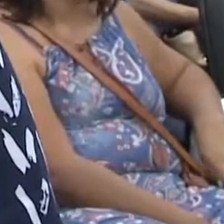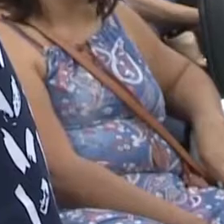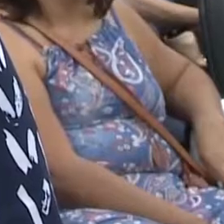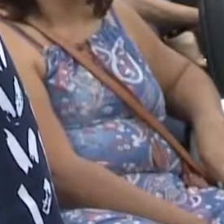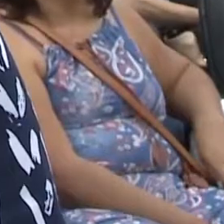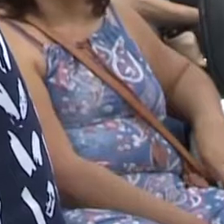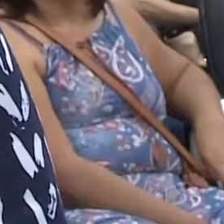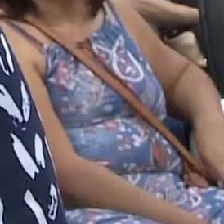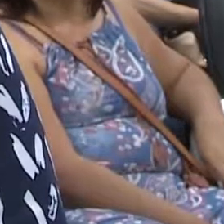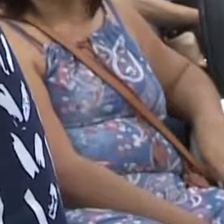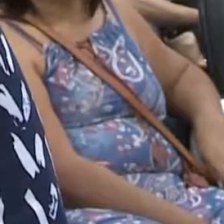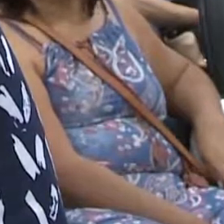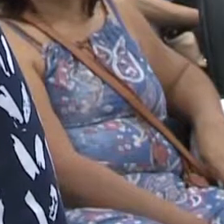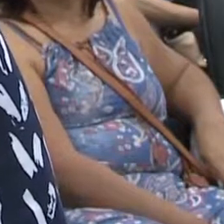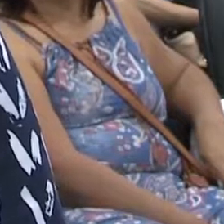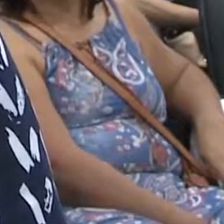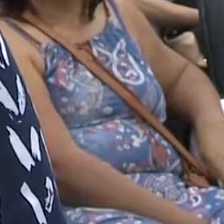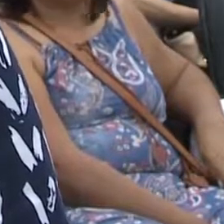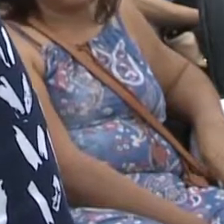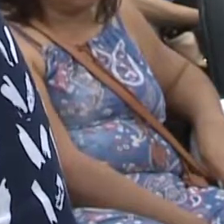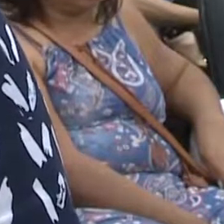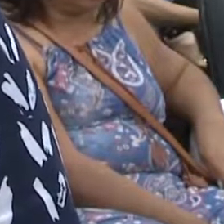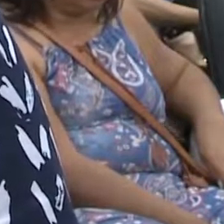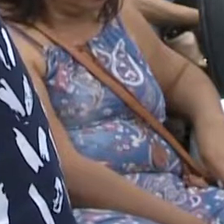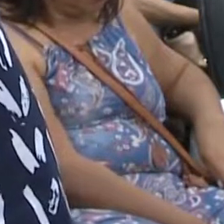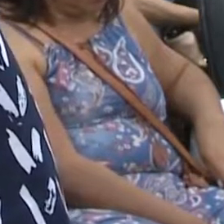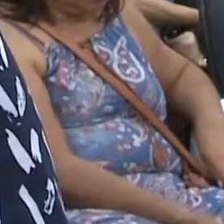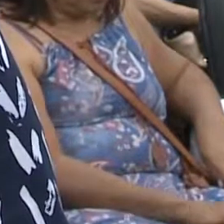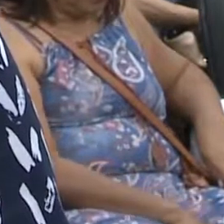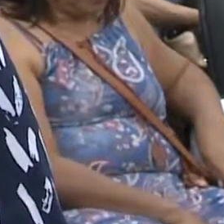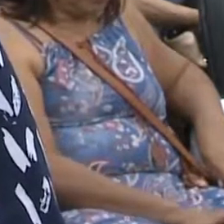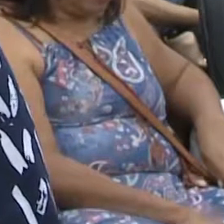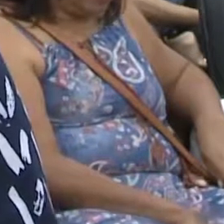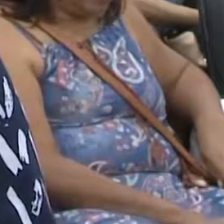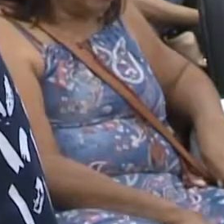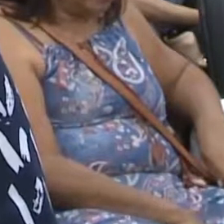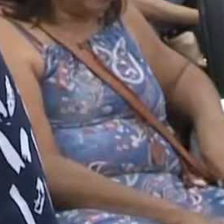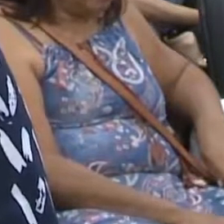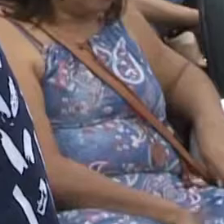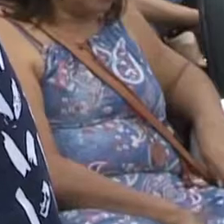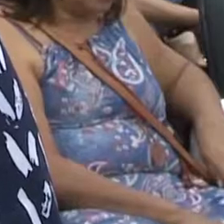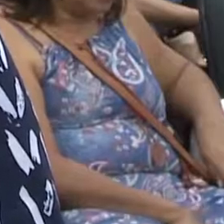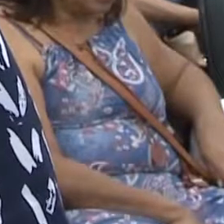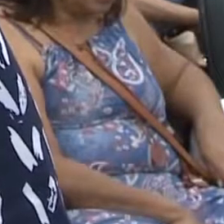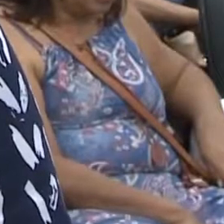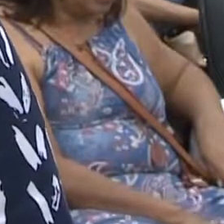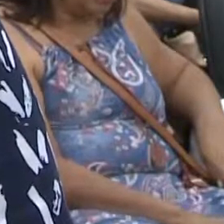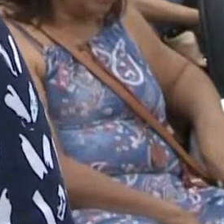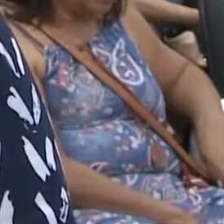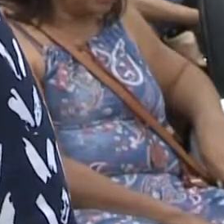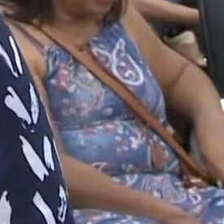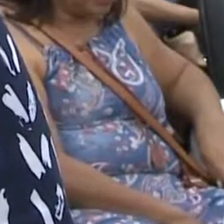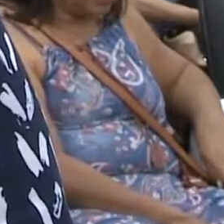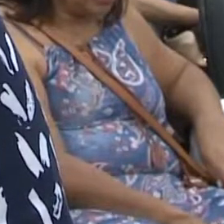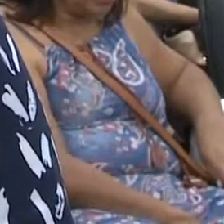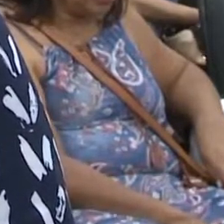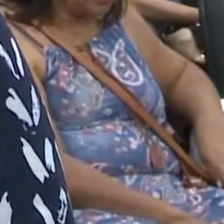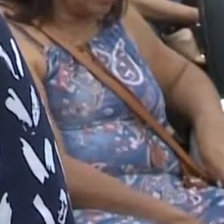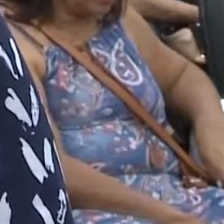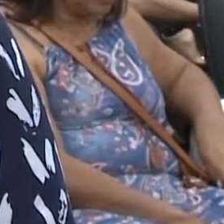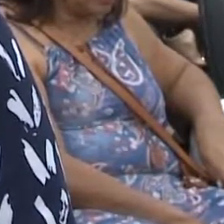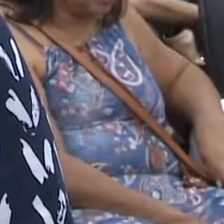é o artesanato. Entre sorrisos, conversas e mãos ocupadas, é que os trabalhos artesanais vão ganhando